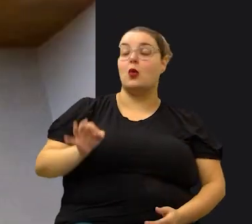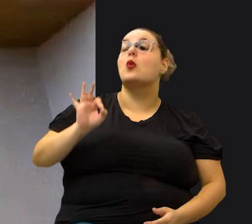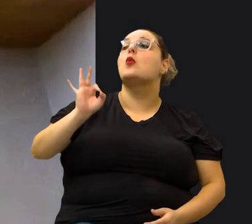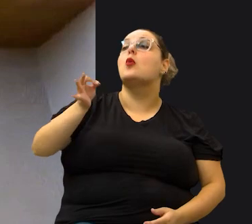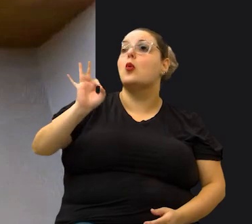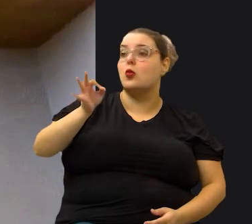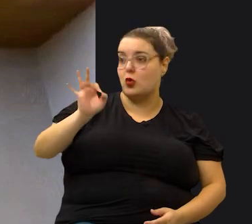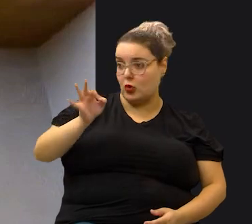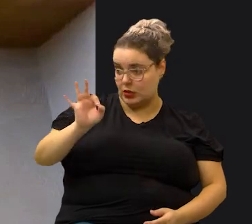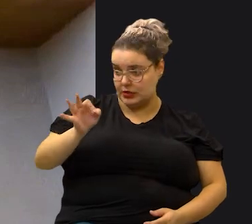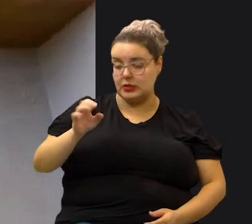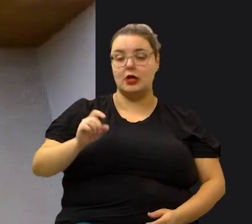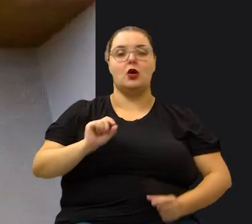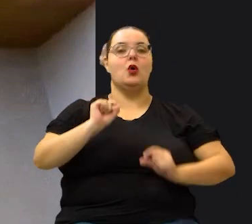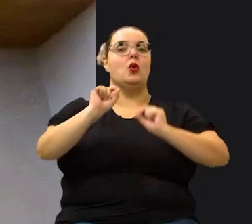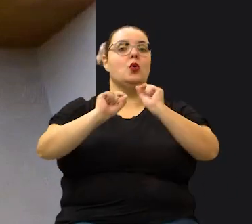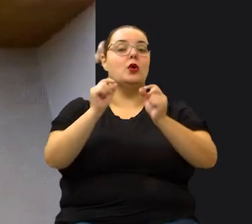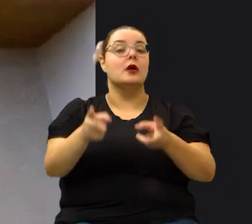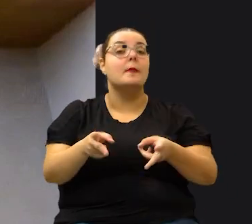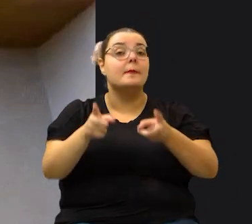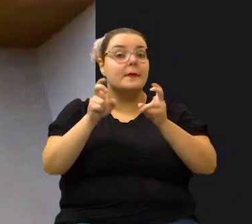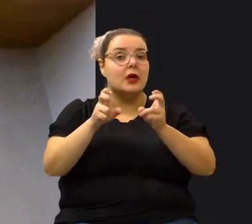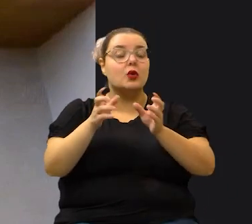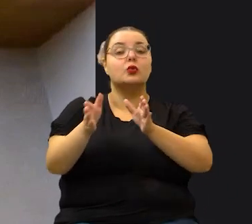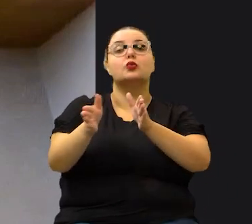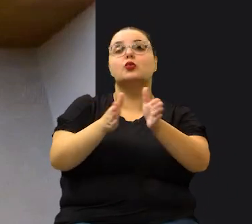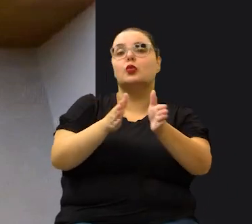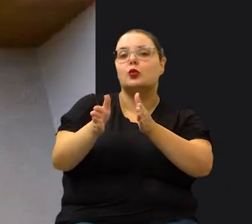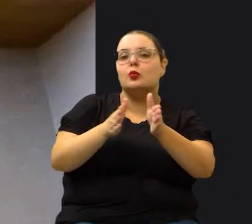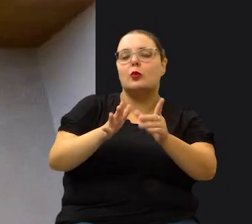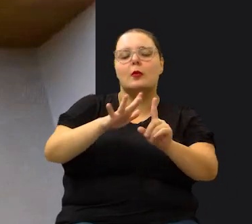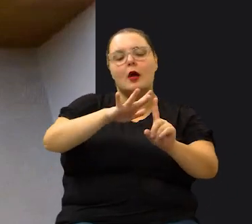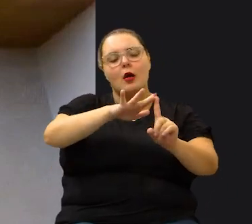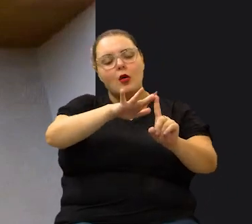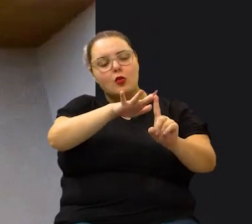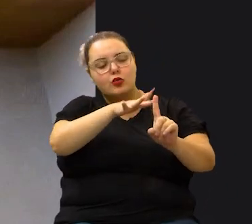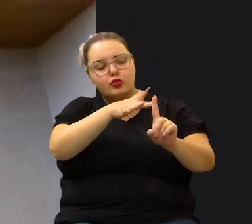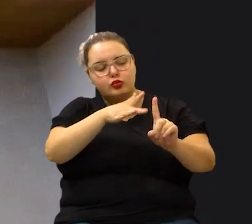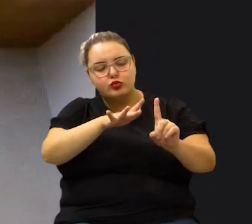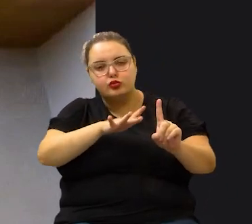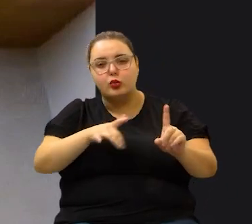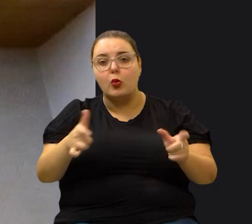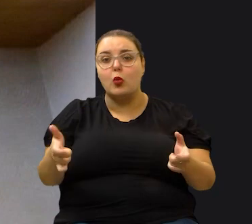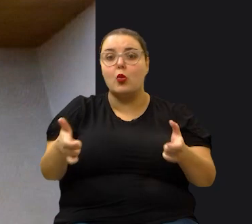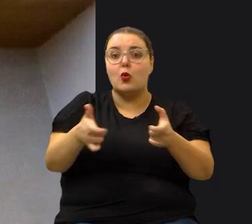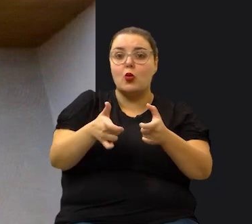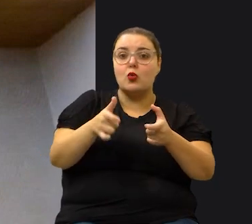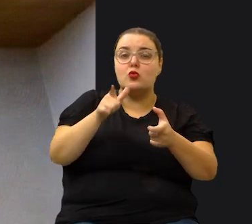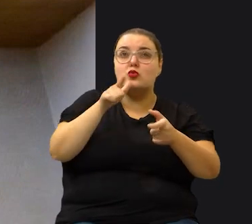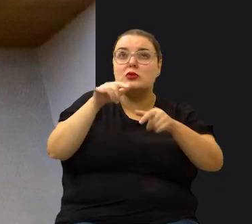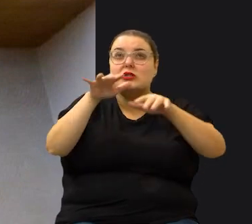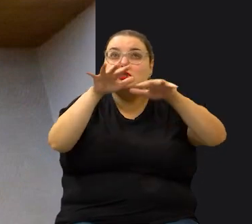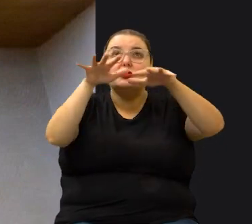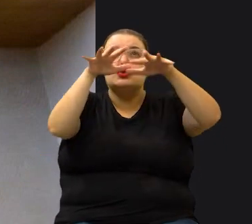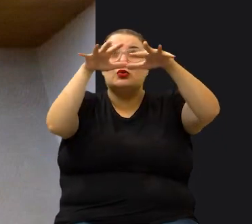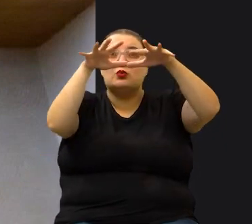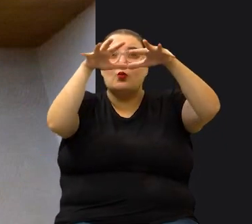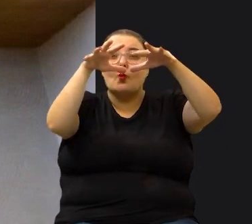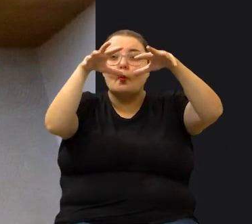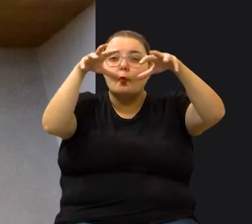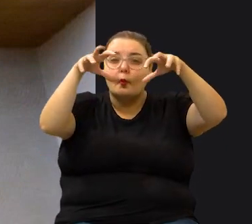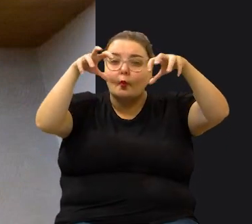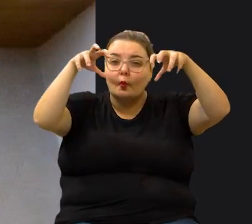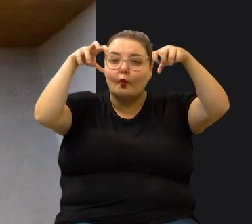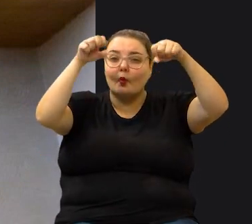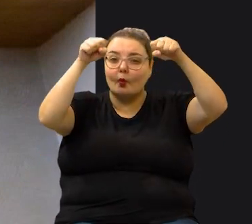Com certeza. O que a gente nota é que no período do outono, a gente tem uma diminuição da umidade relativa do ar.